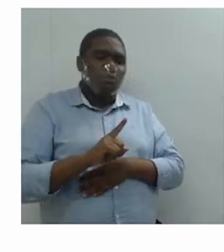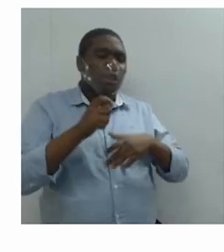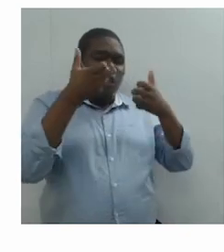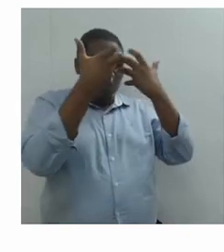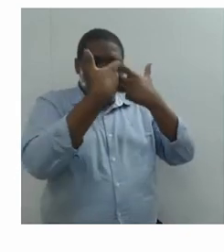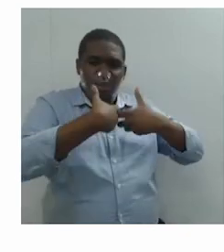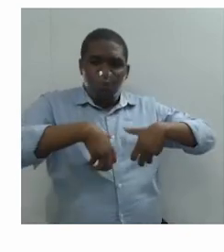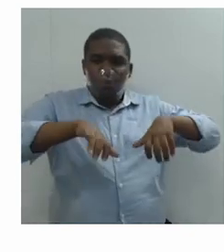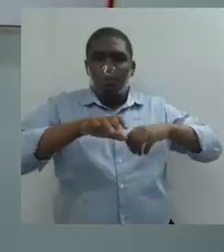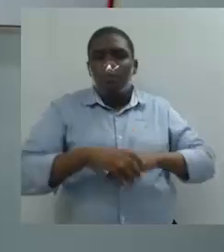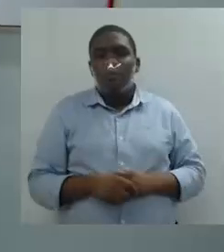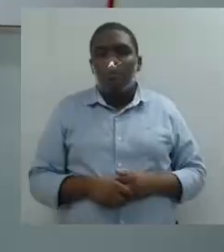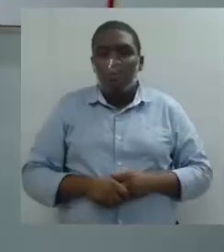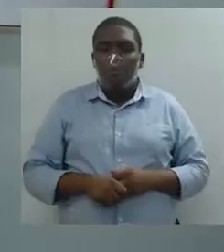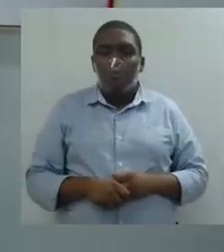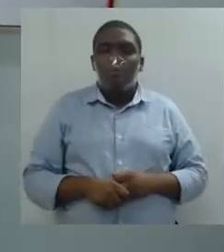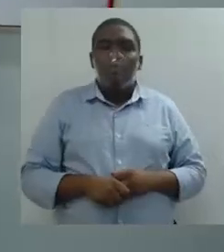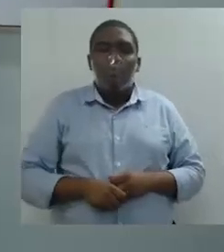não modificou.